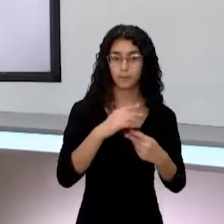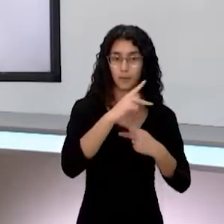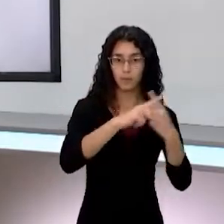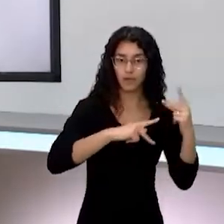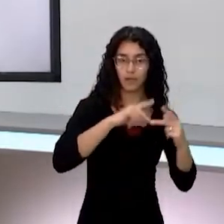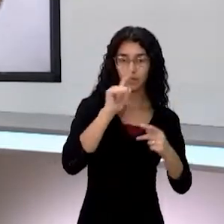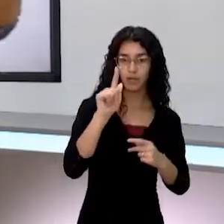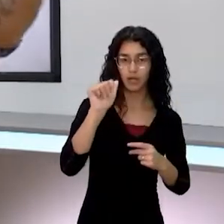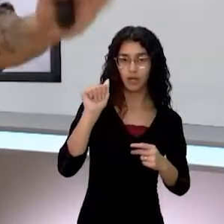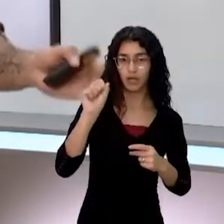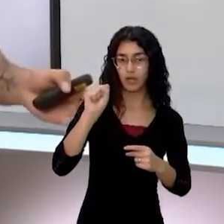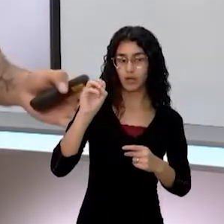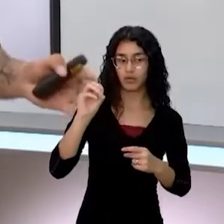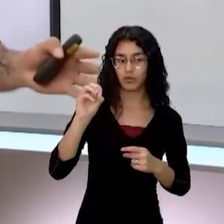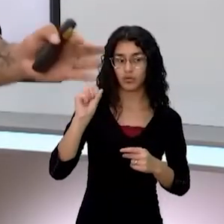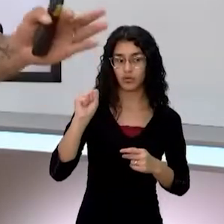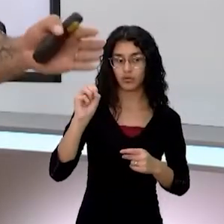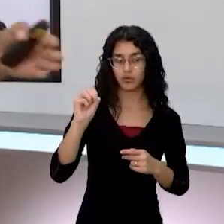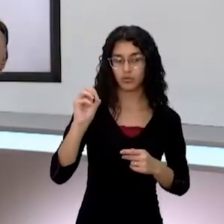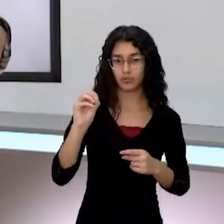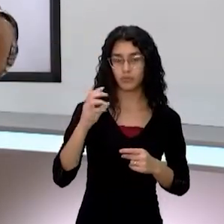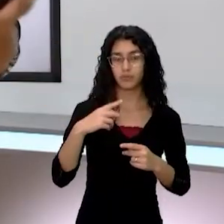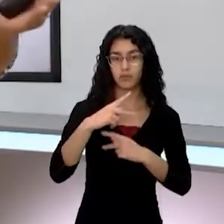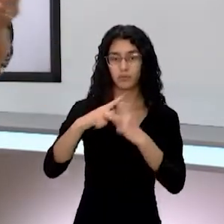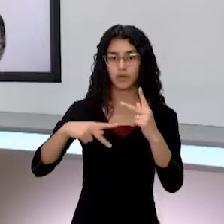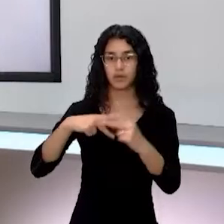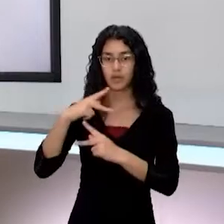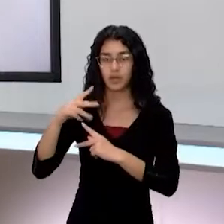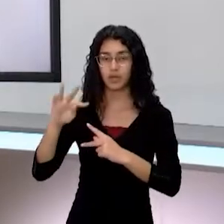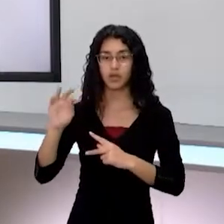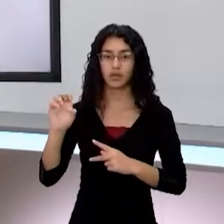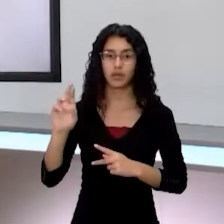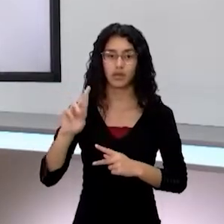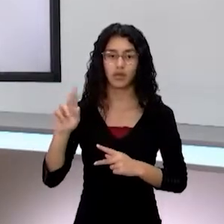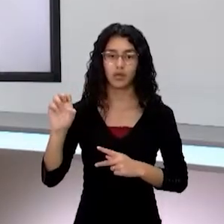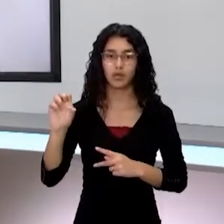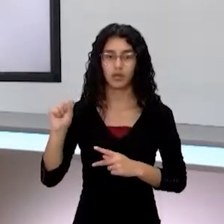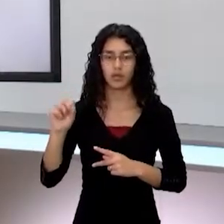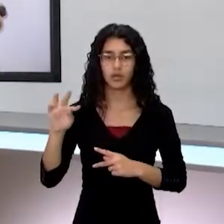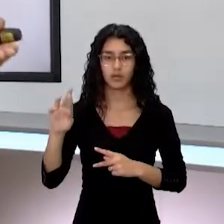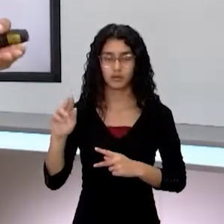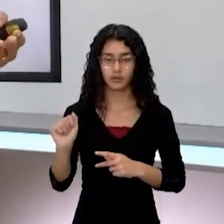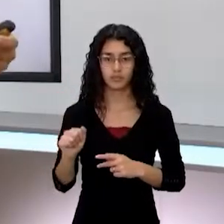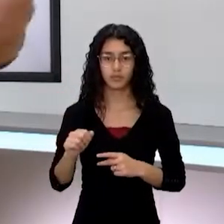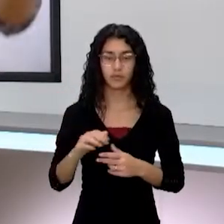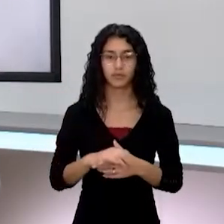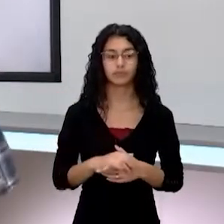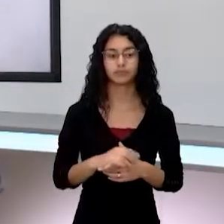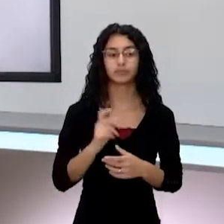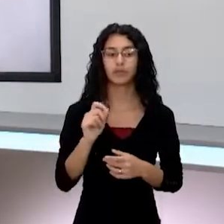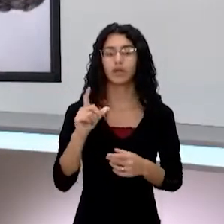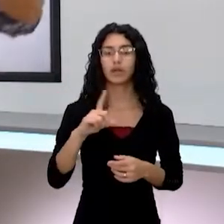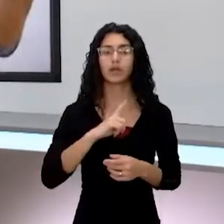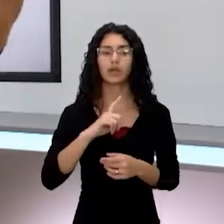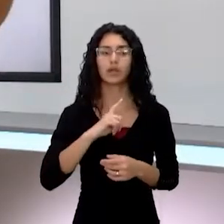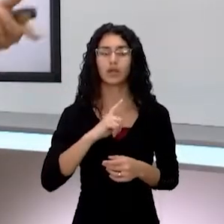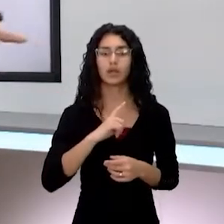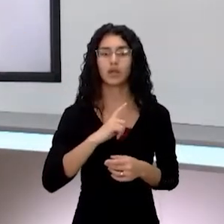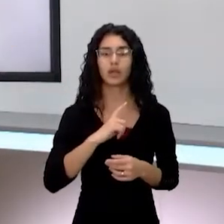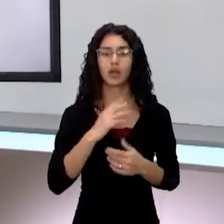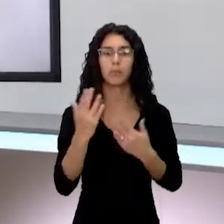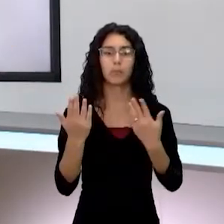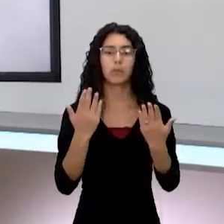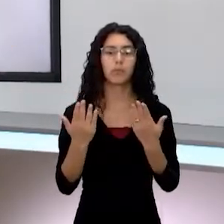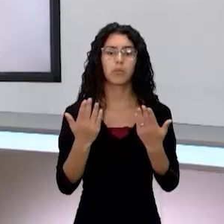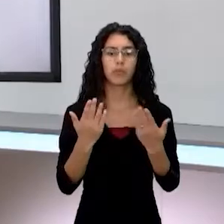com os planetas terrestres, né? O que tem em comum, né? Os planetas gigantes. O que tem em comum nos planetas gigantes? Que a